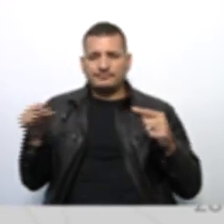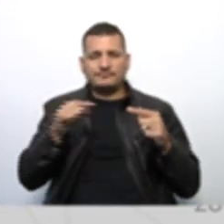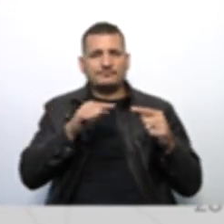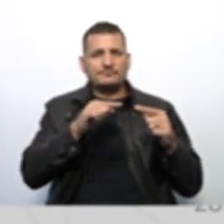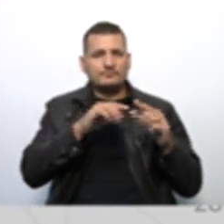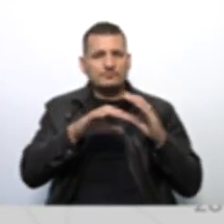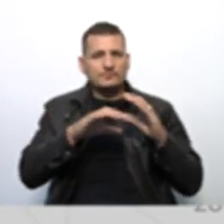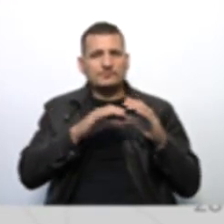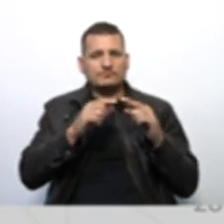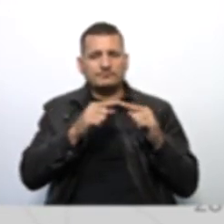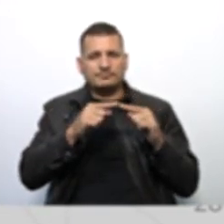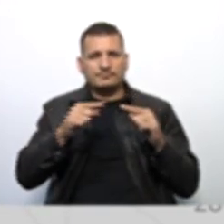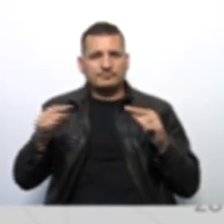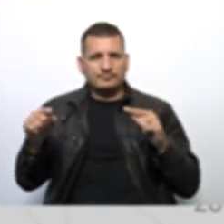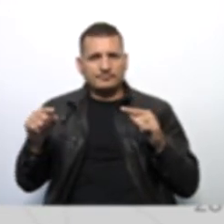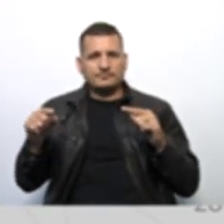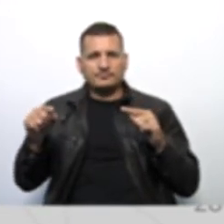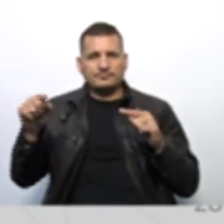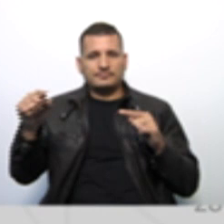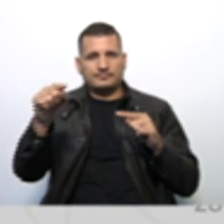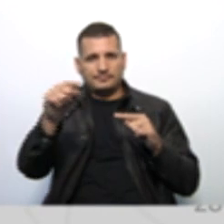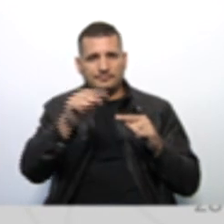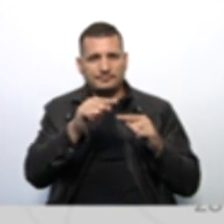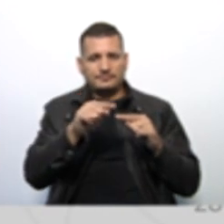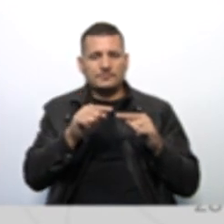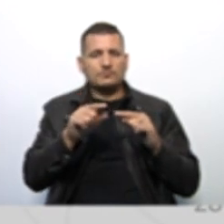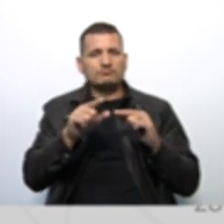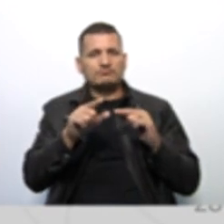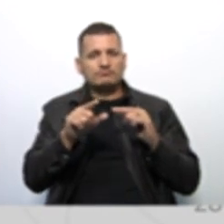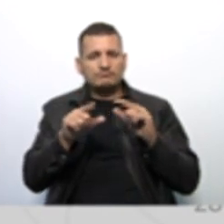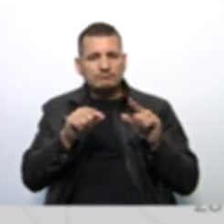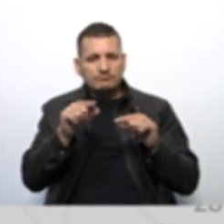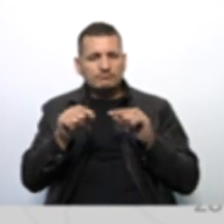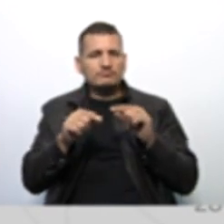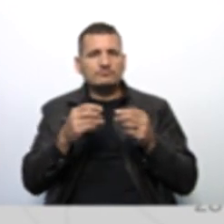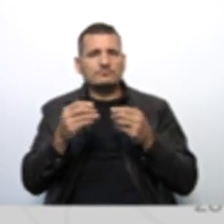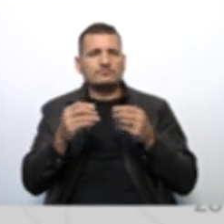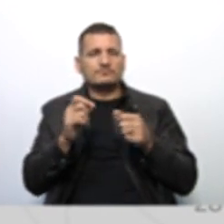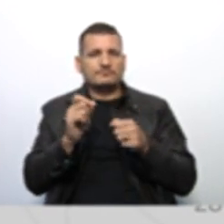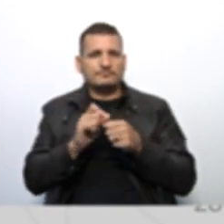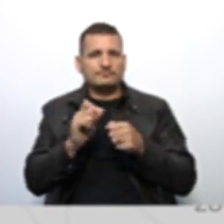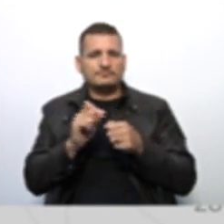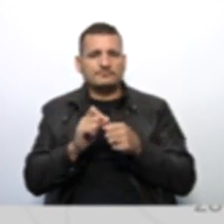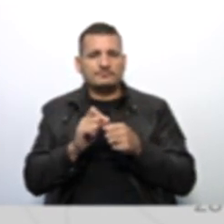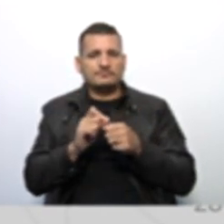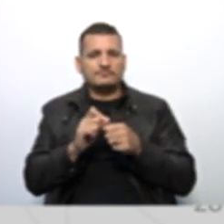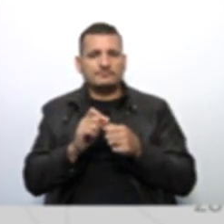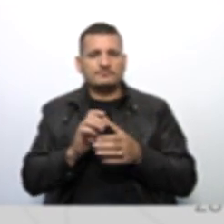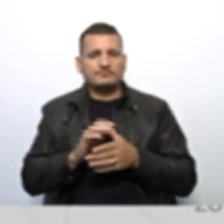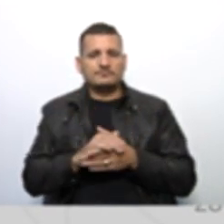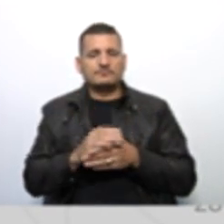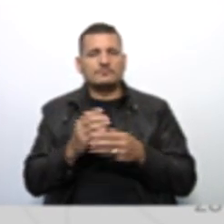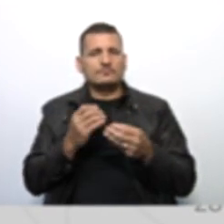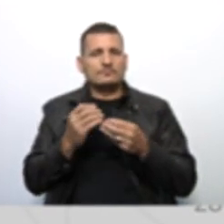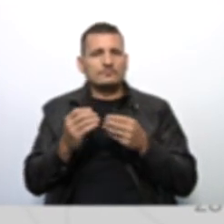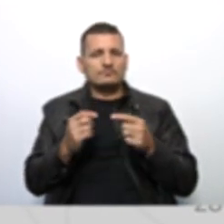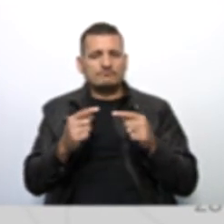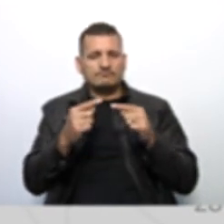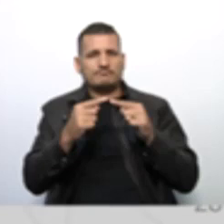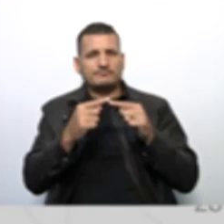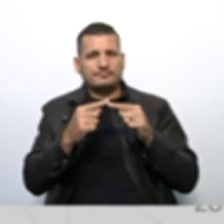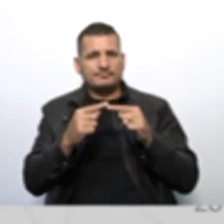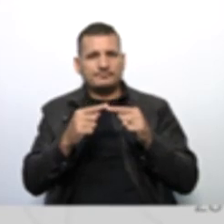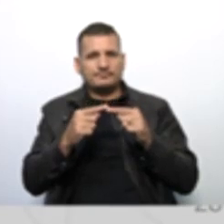de conexão, temos que escolher como vamos fazer essas conexões, né? Como é que nós vamos interligar